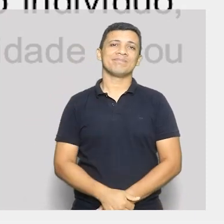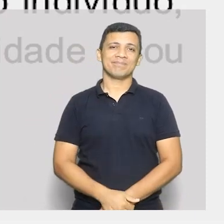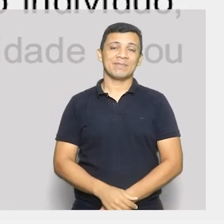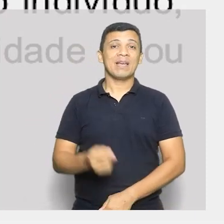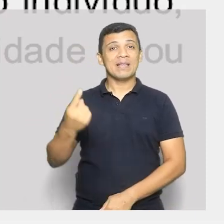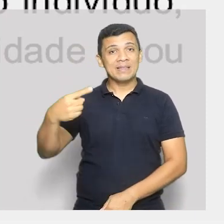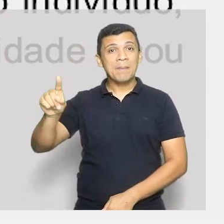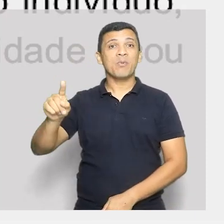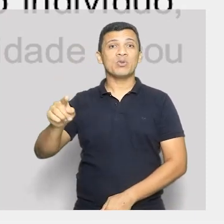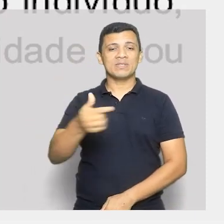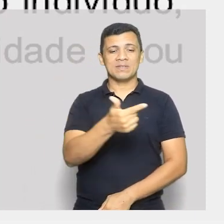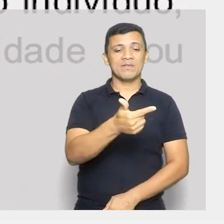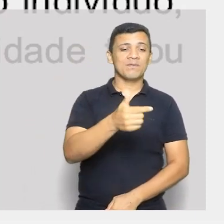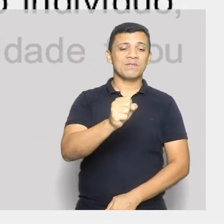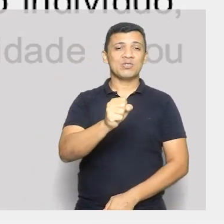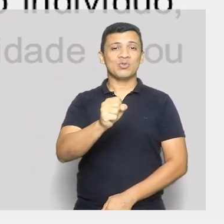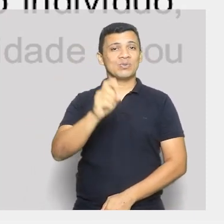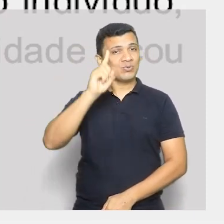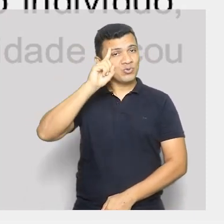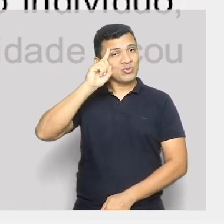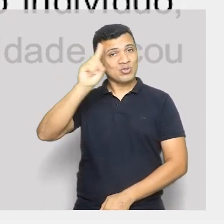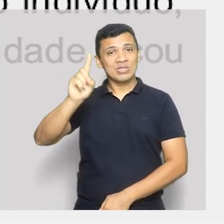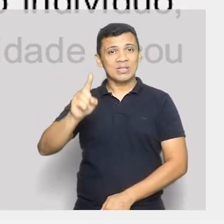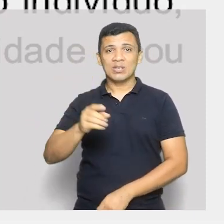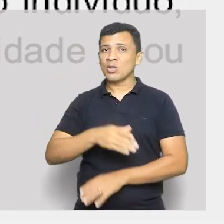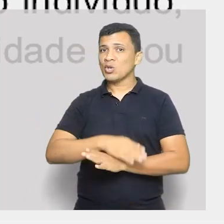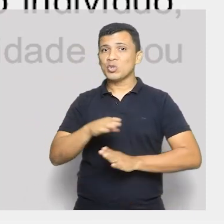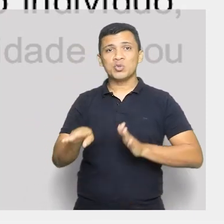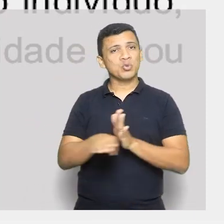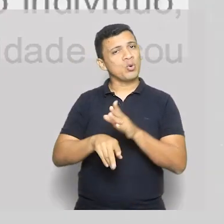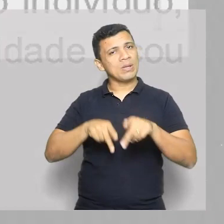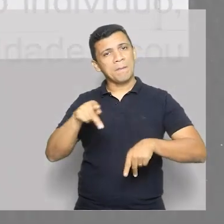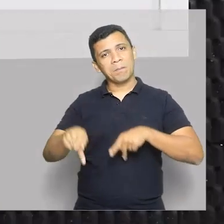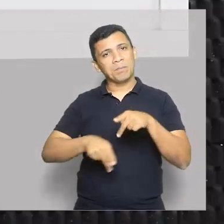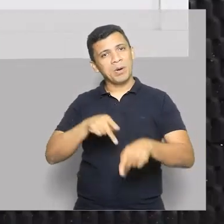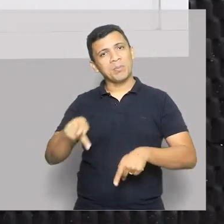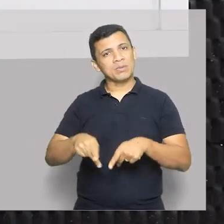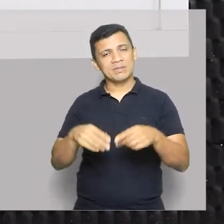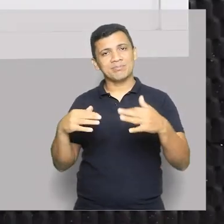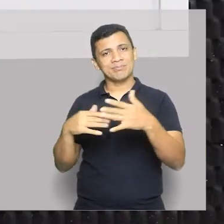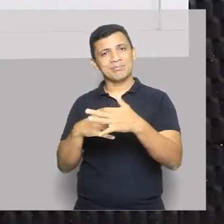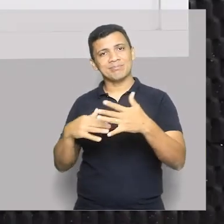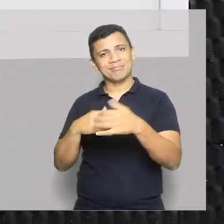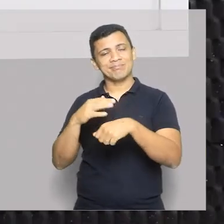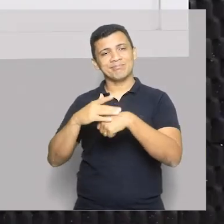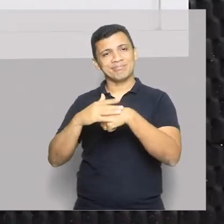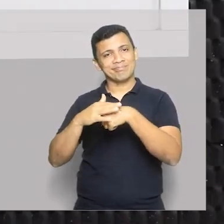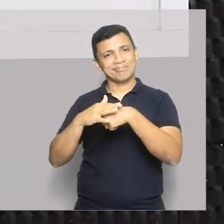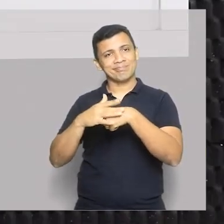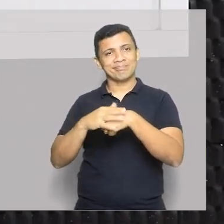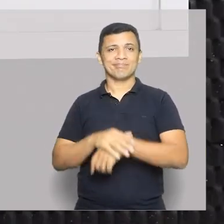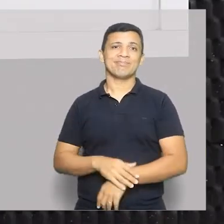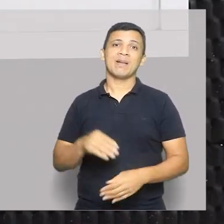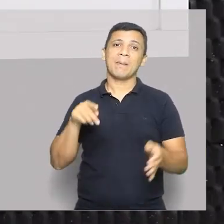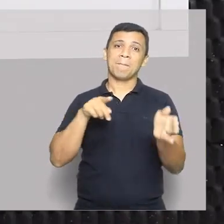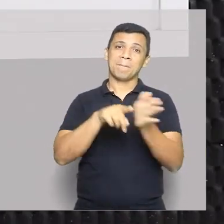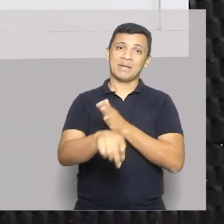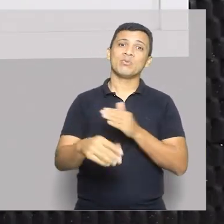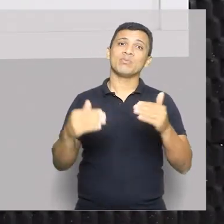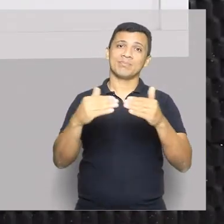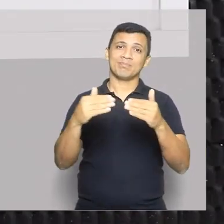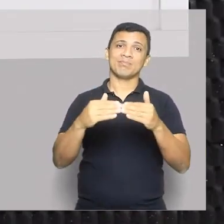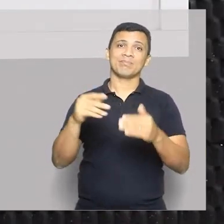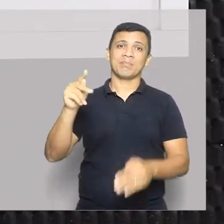após 28 dias, toda a população vai estar dizimada, uma questão de IPG, porque os números